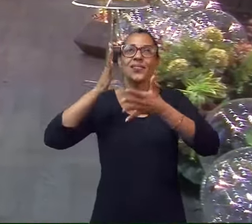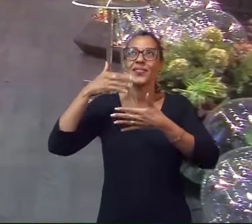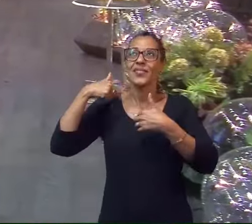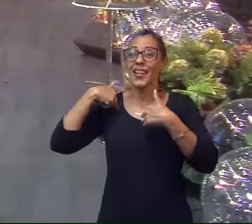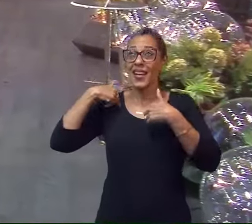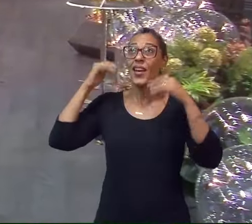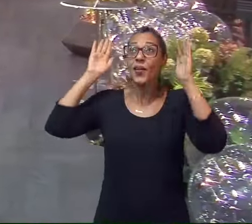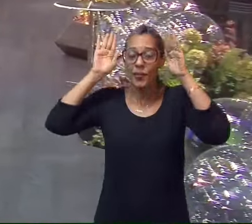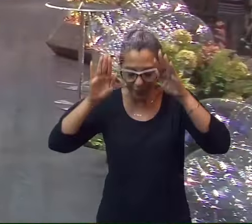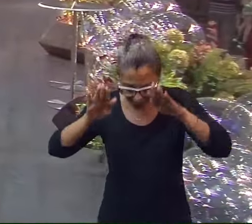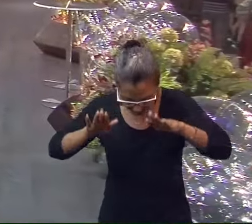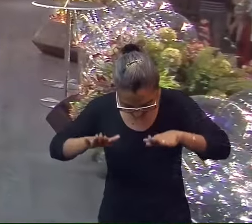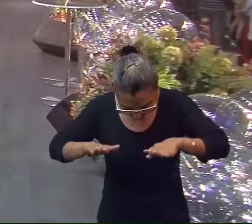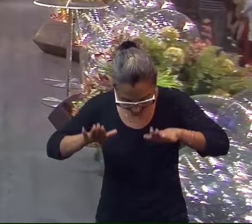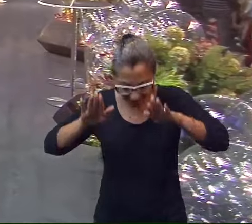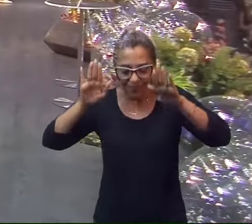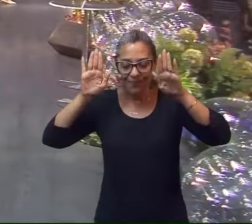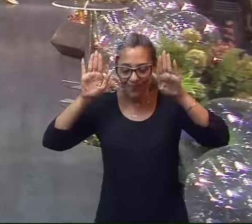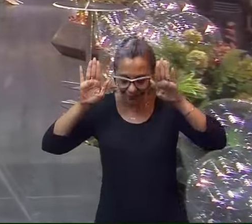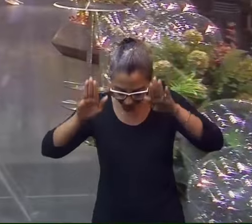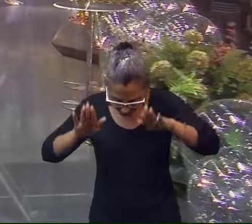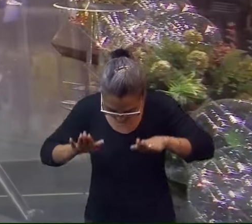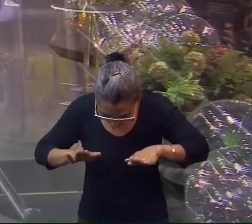vem te dizer